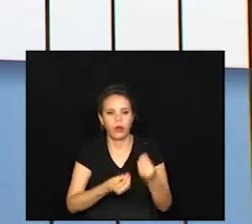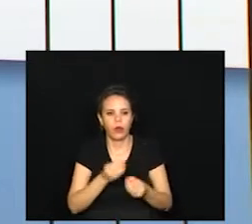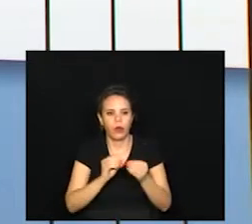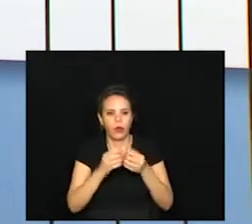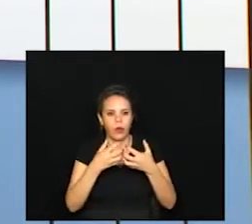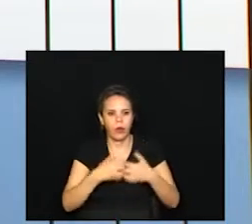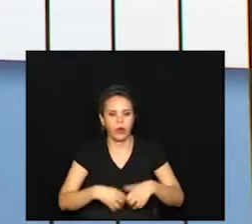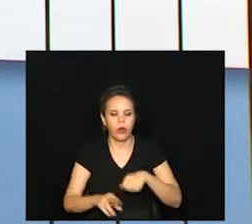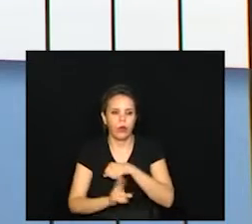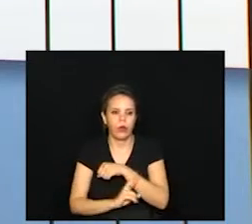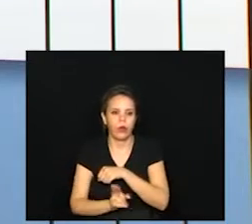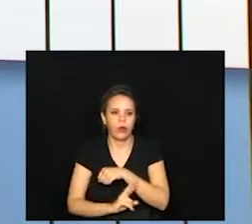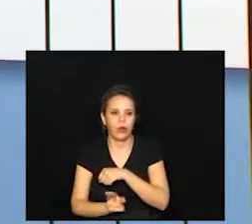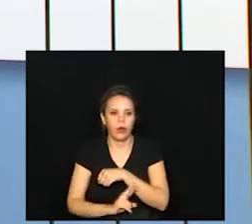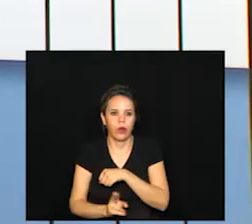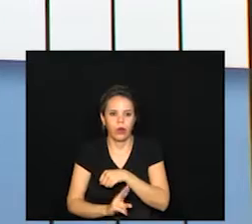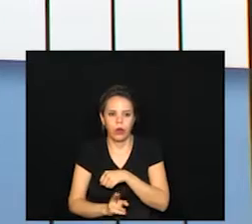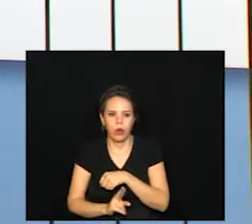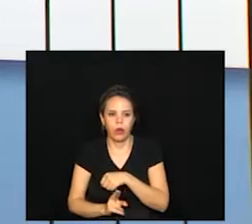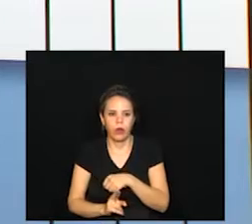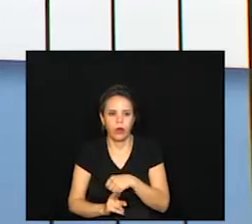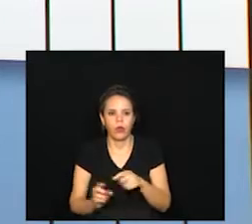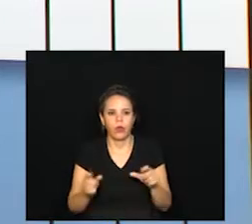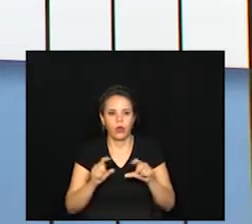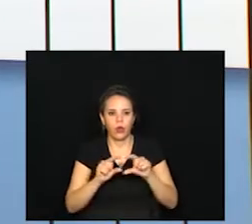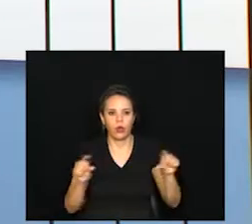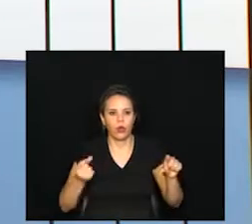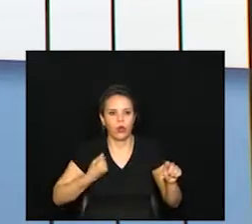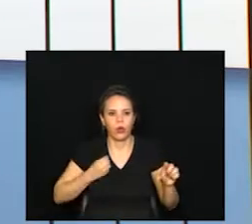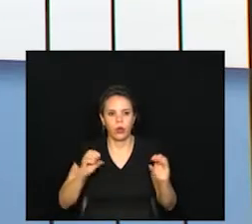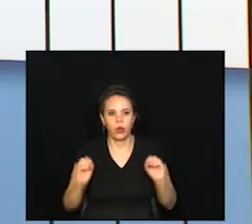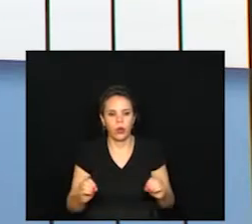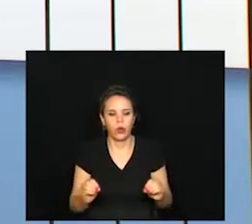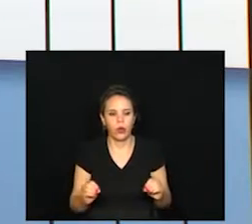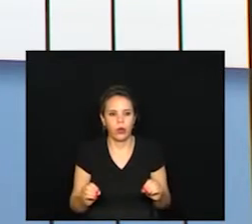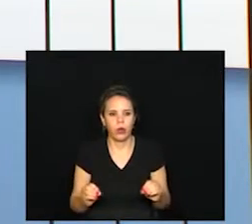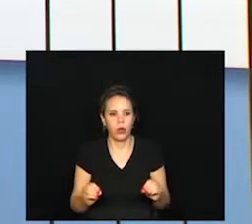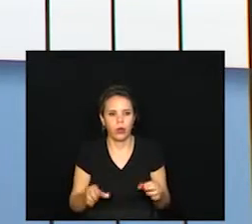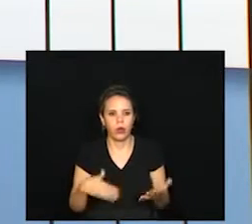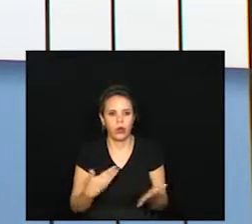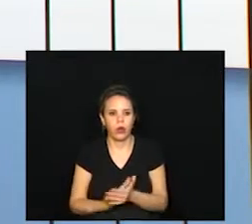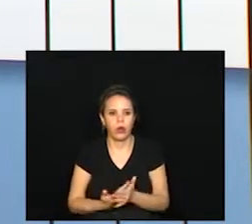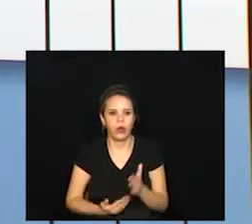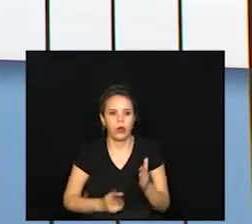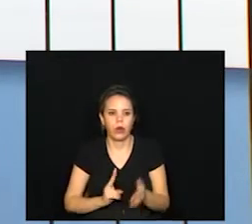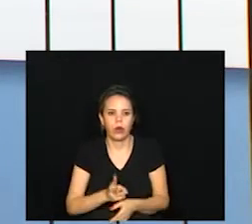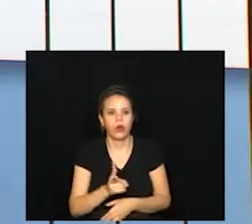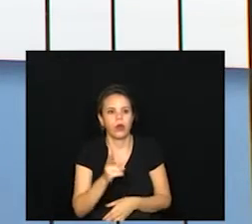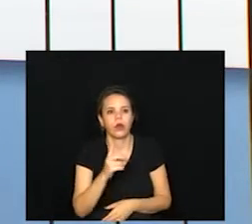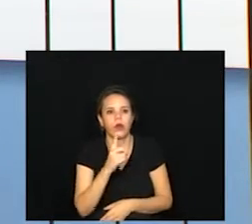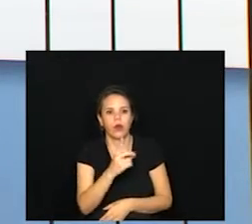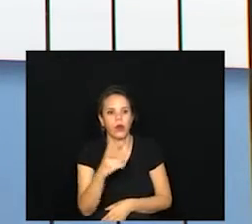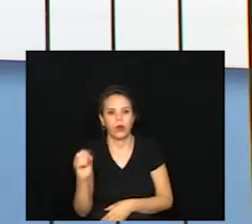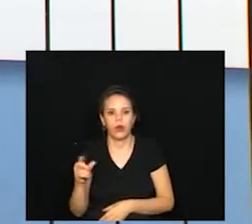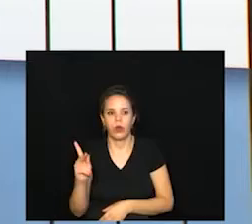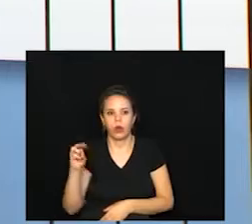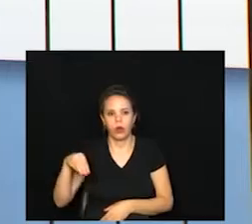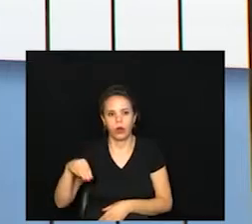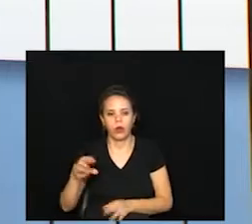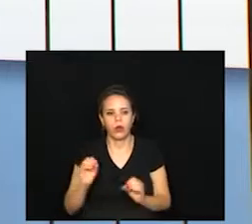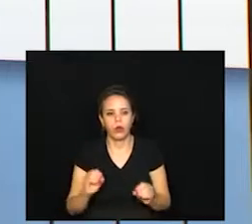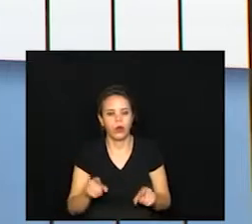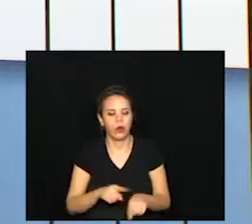uma rodovia chamada de nível zero, que ela pretende aí, ela permite 120 km por